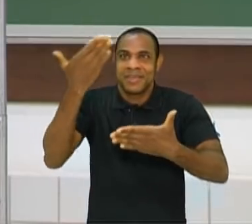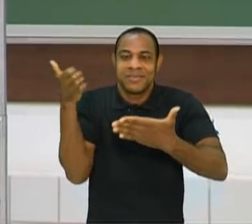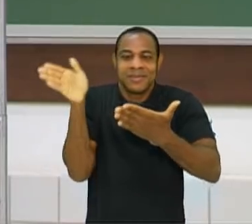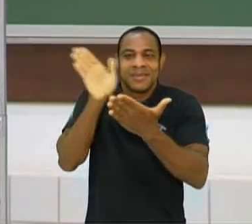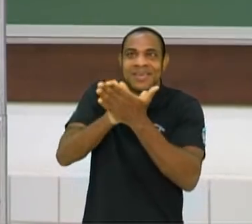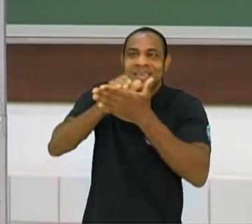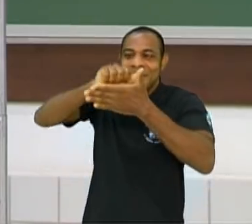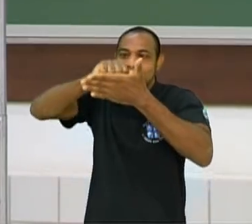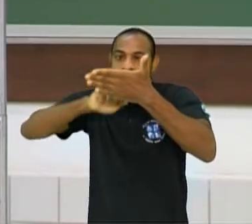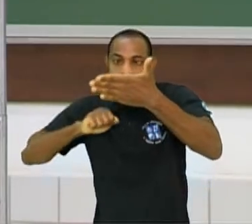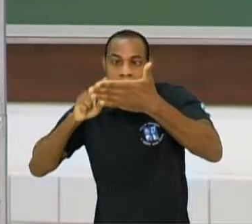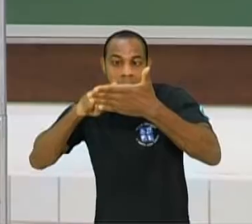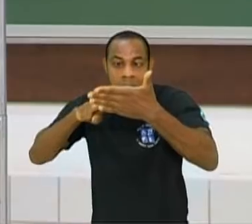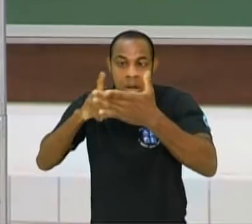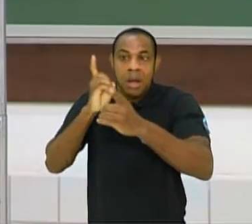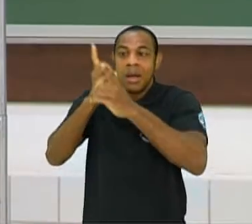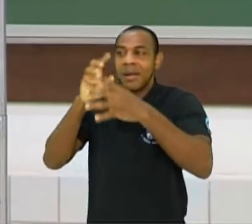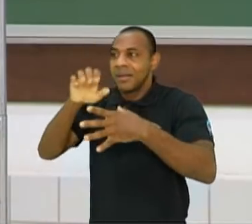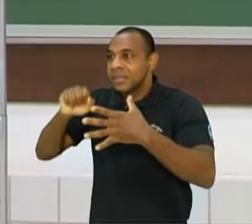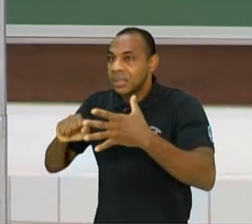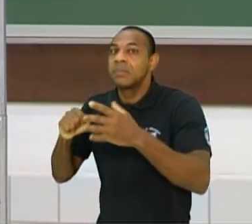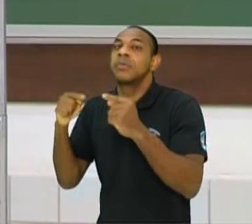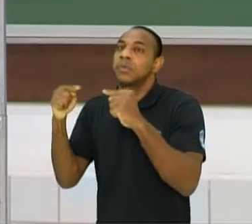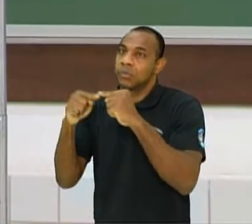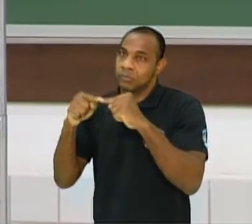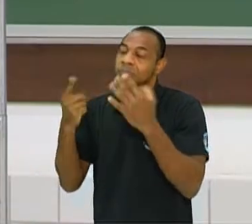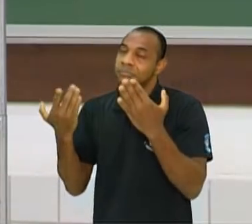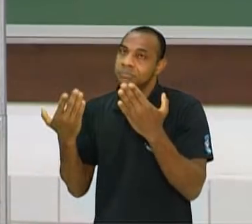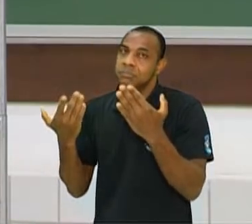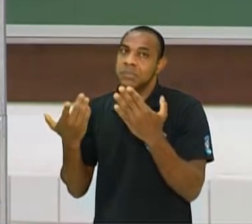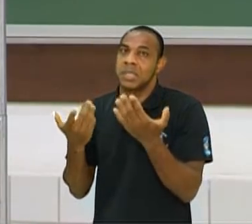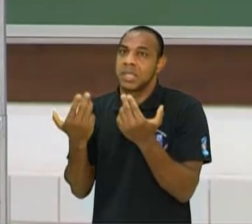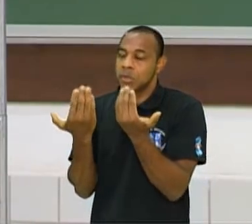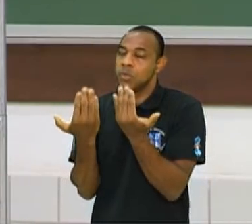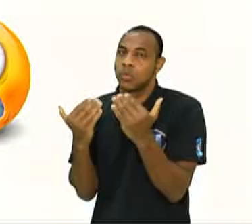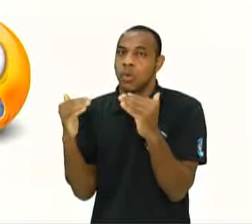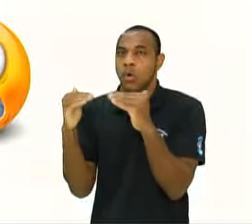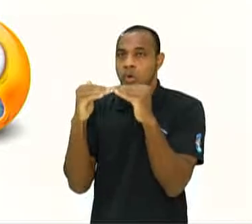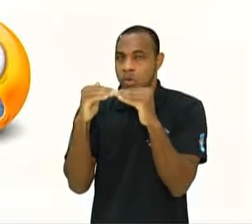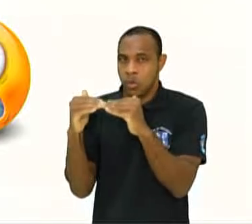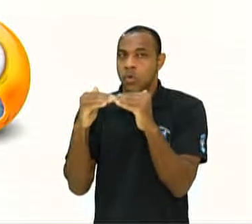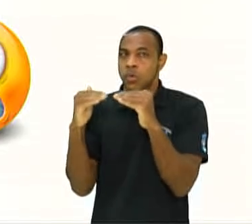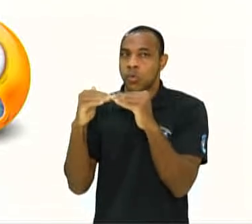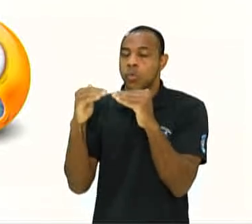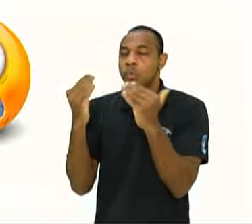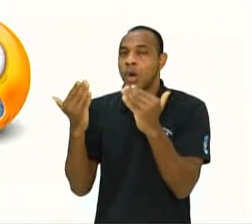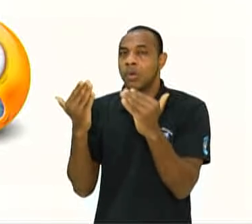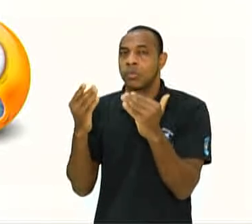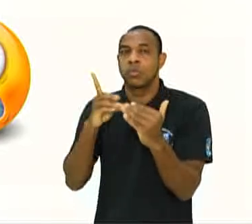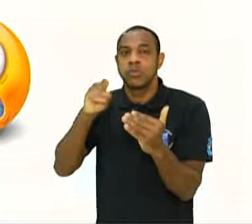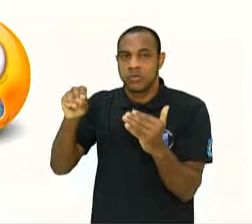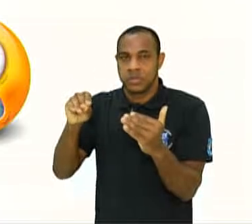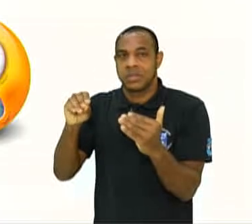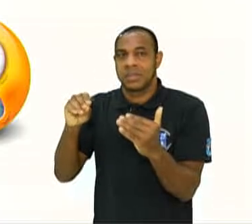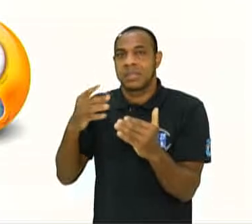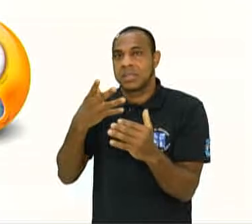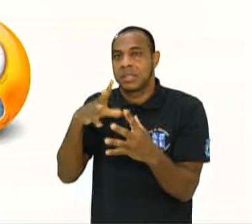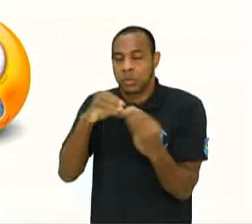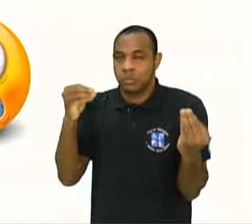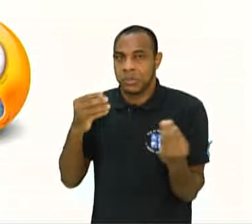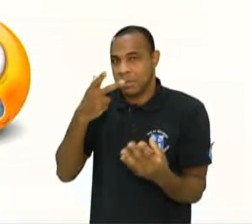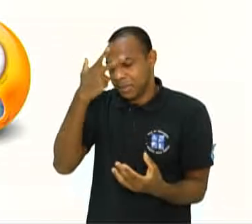desaparecida correspondia com aquela data que aparecia ali. We notified the